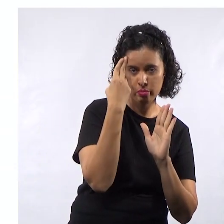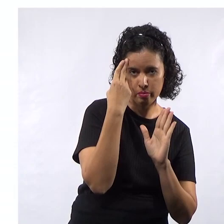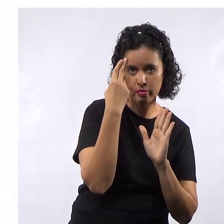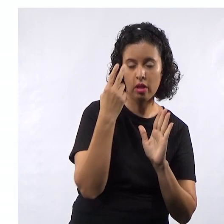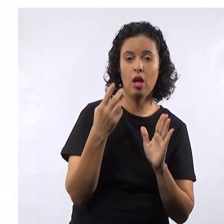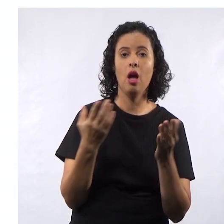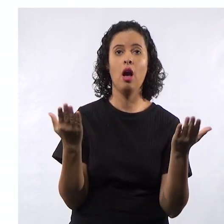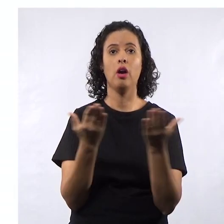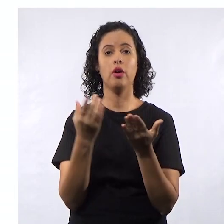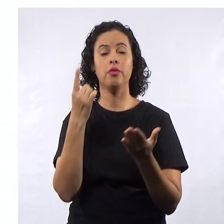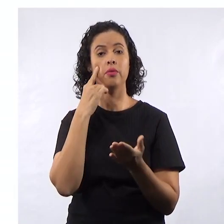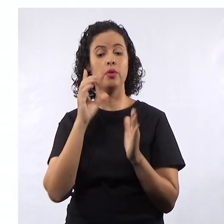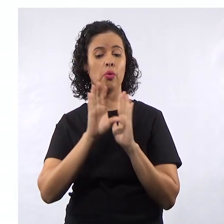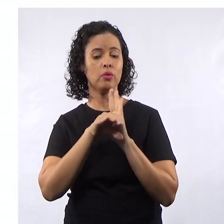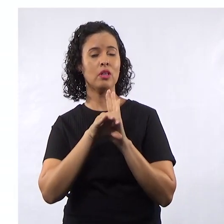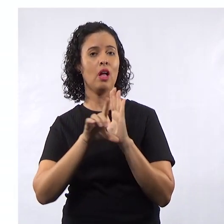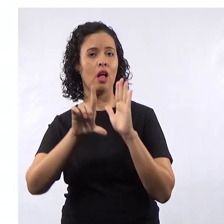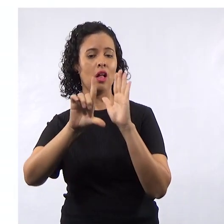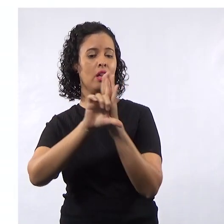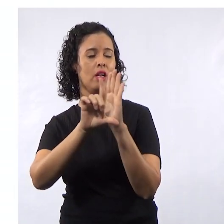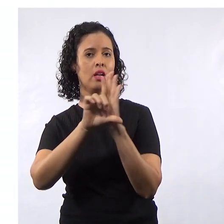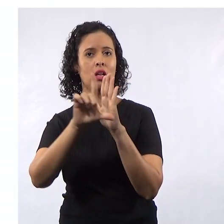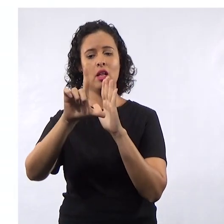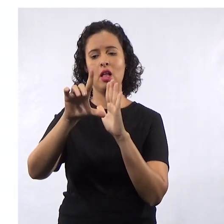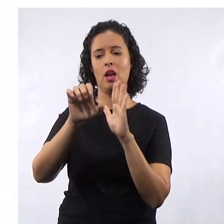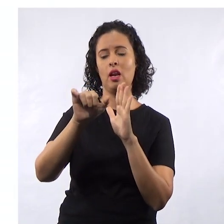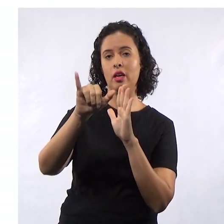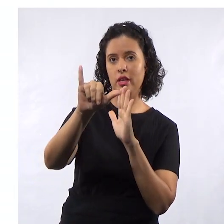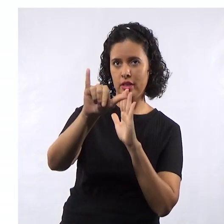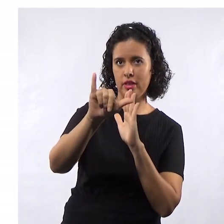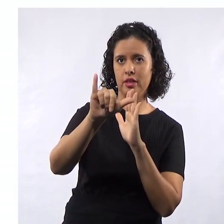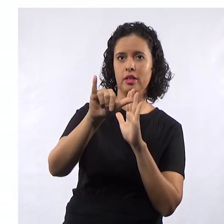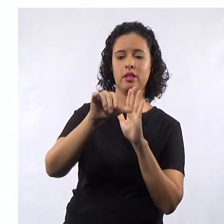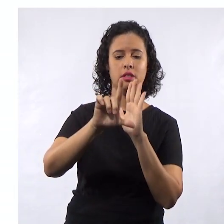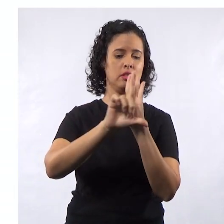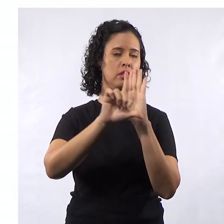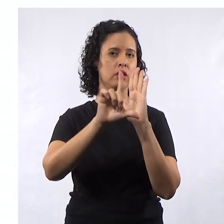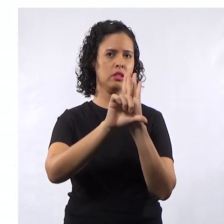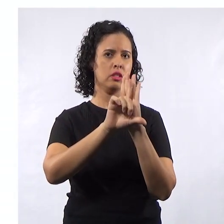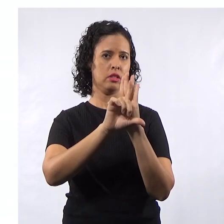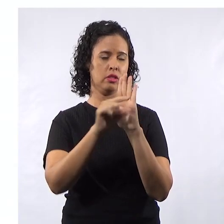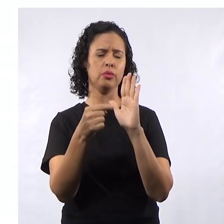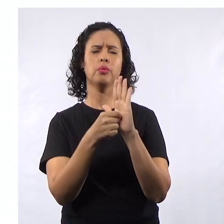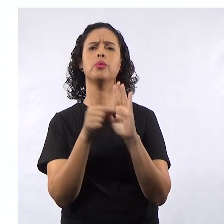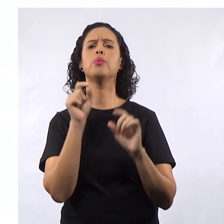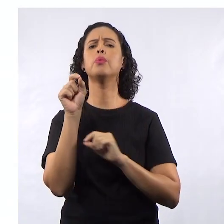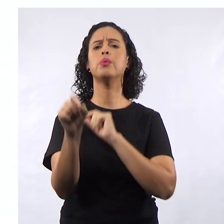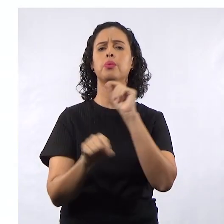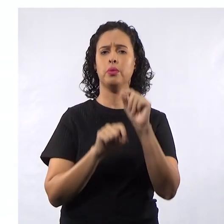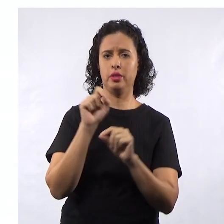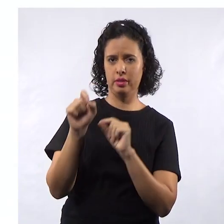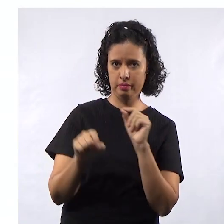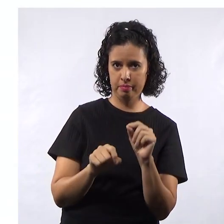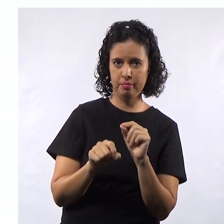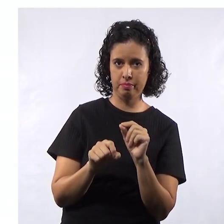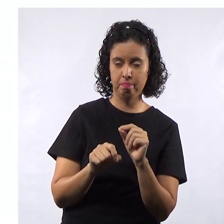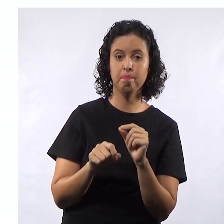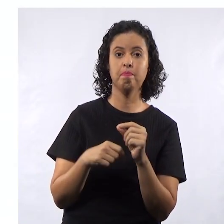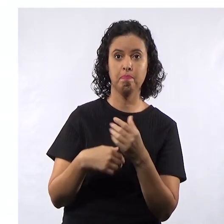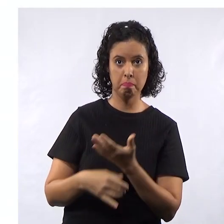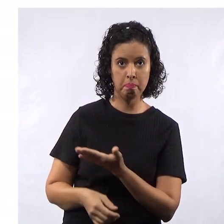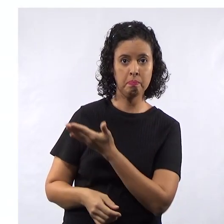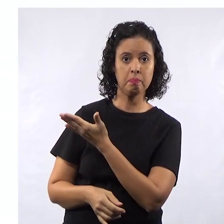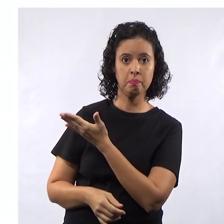natural, vamos ver aqui o conceito de lei também, que é muito importante aqui dentro da introdução do estudo do direito, tá? Ou